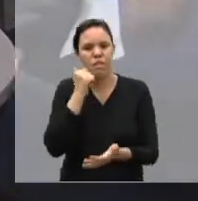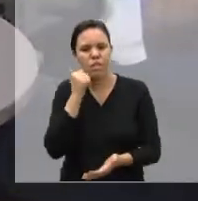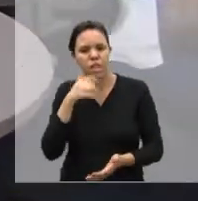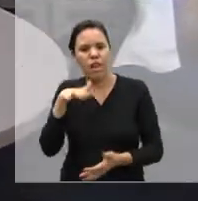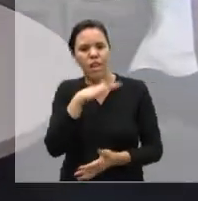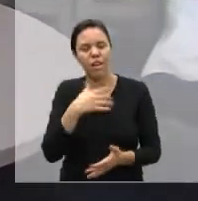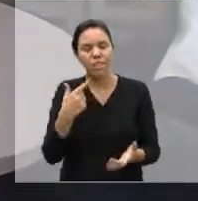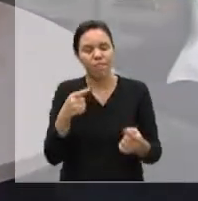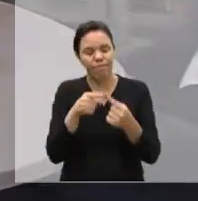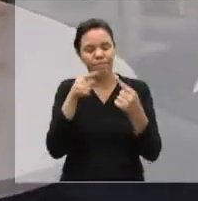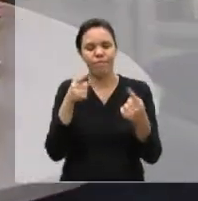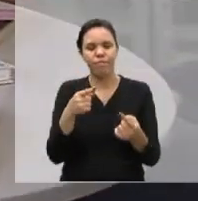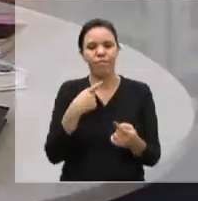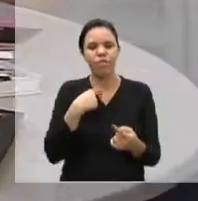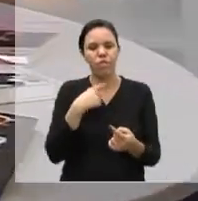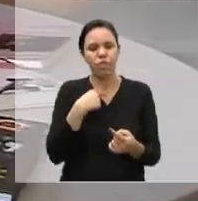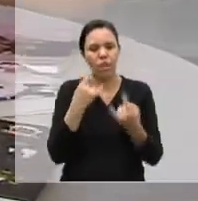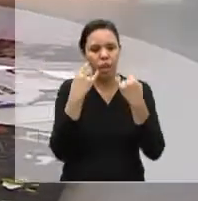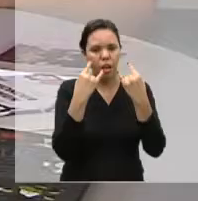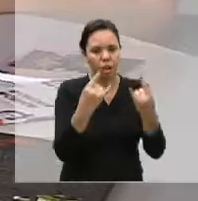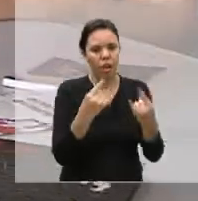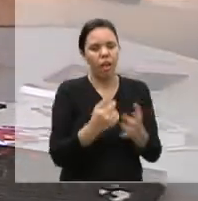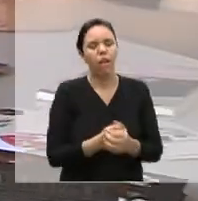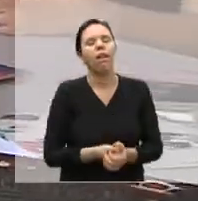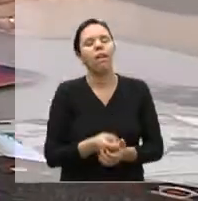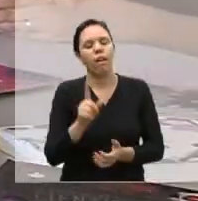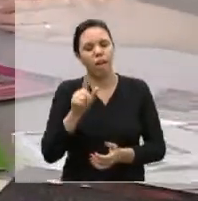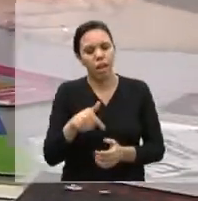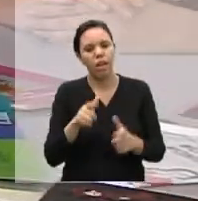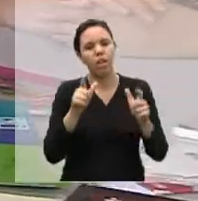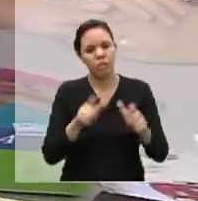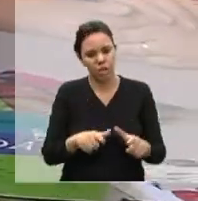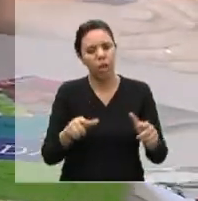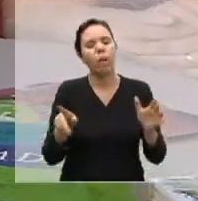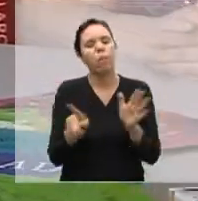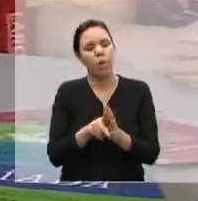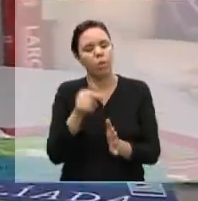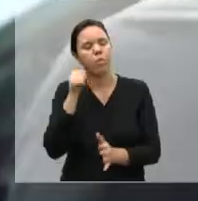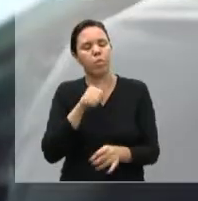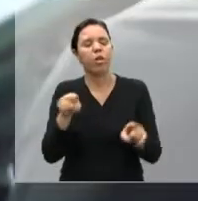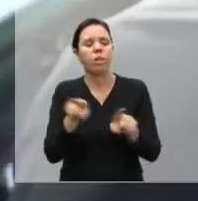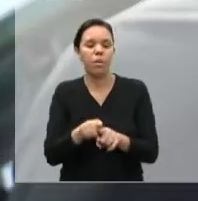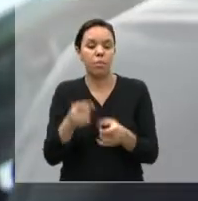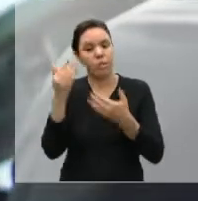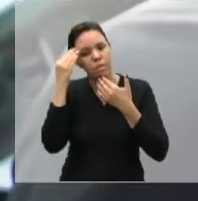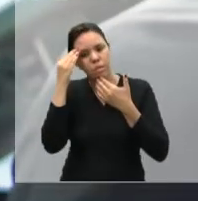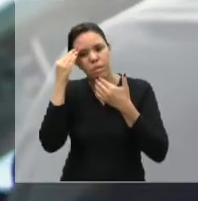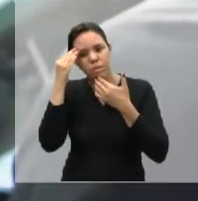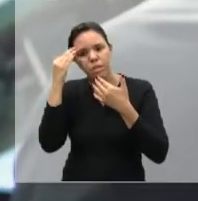mais falando sobre a ciência e a participação feminina. Acompanhe.